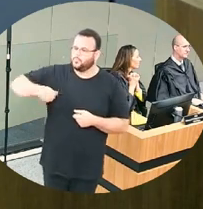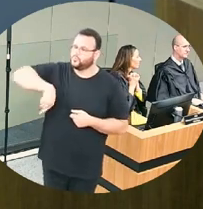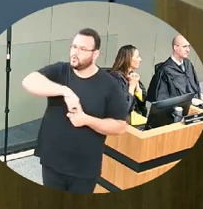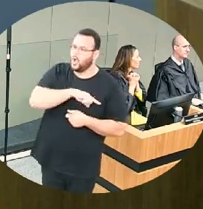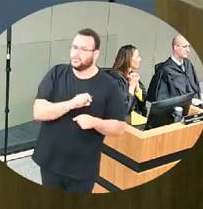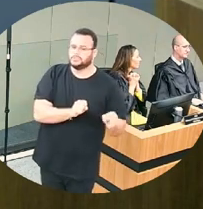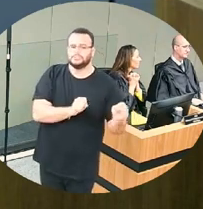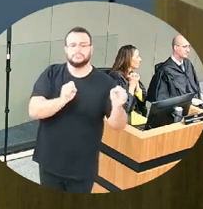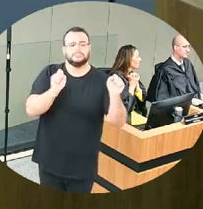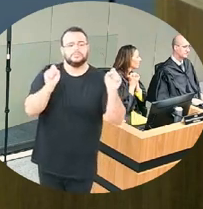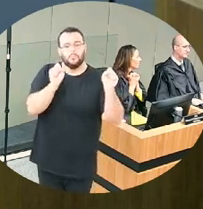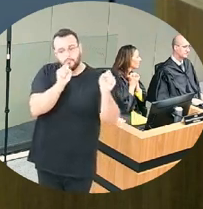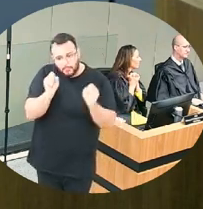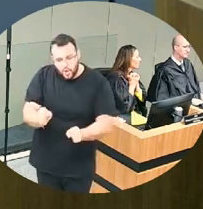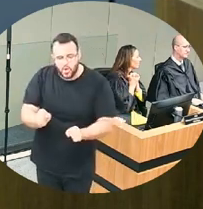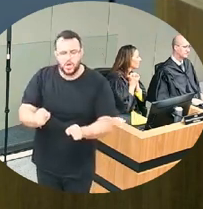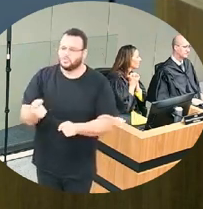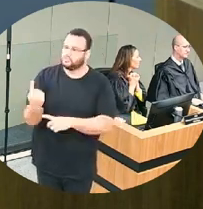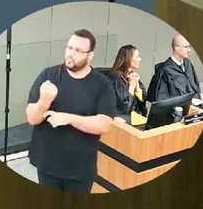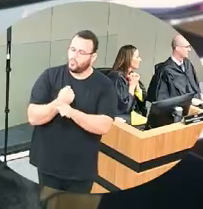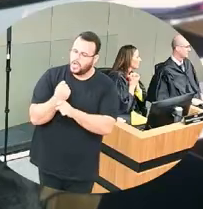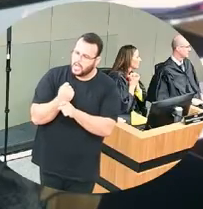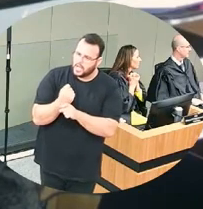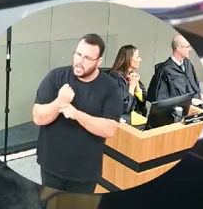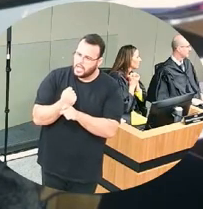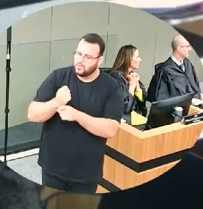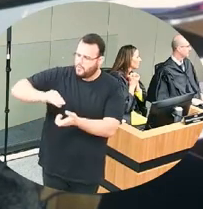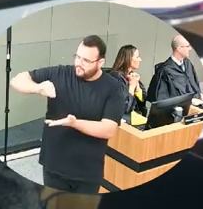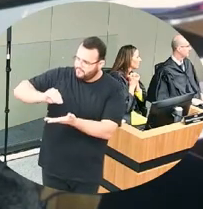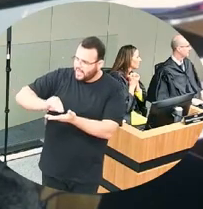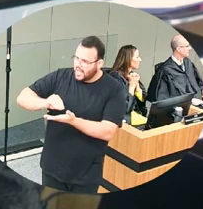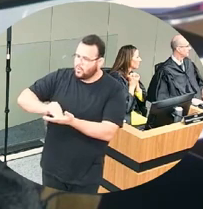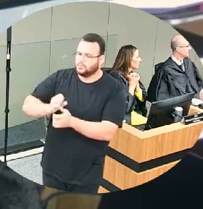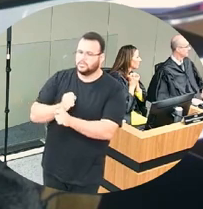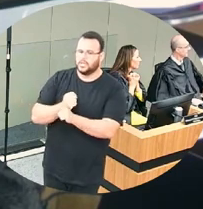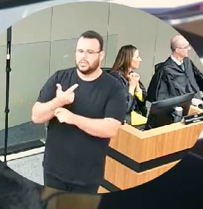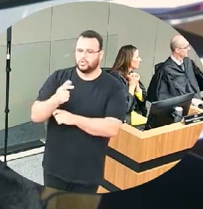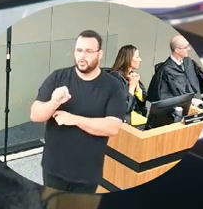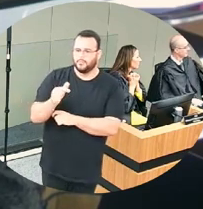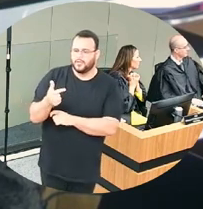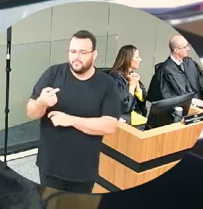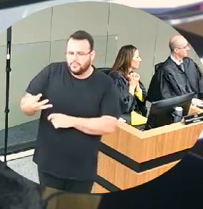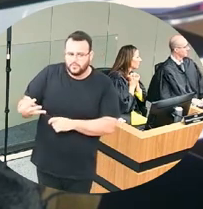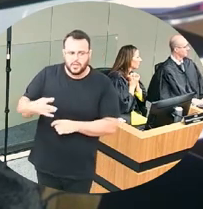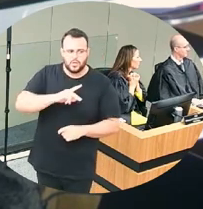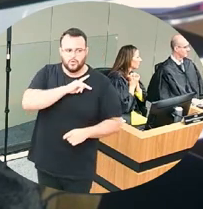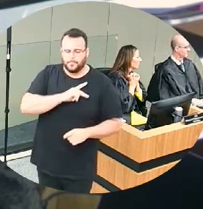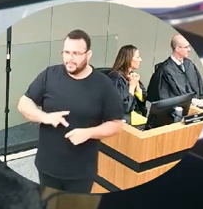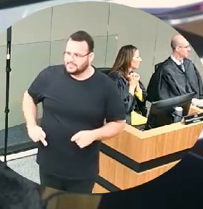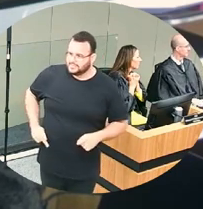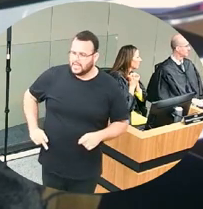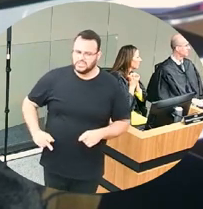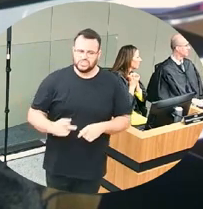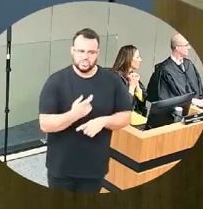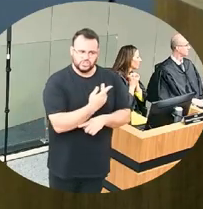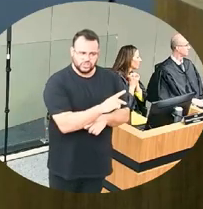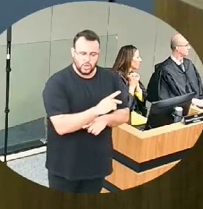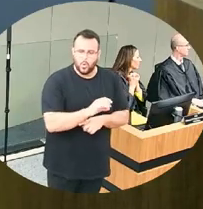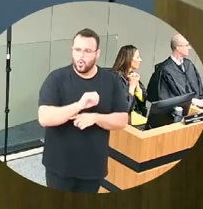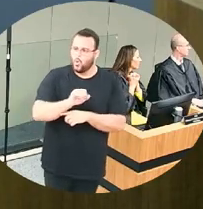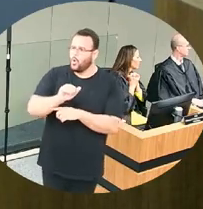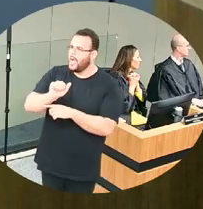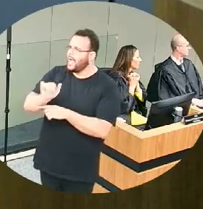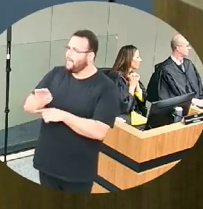nós possamos neste um ano que nos resta de 2024 como presidente da minha instituição que